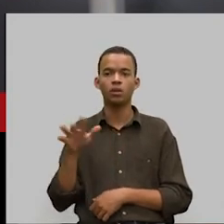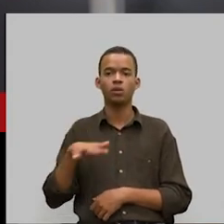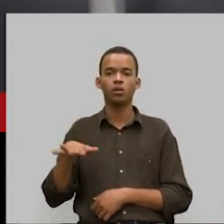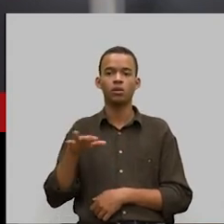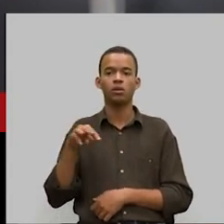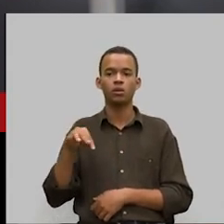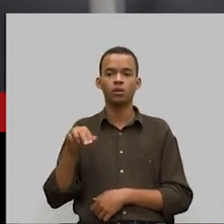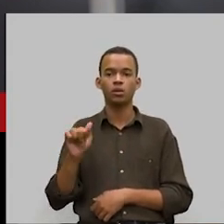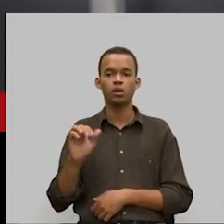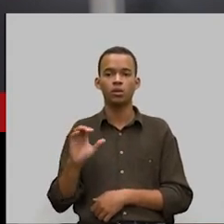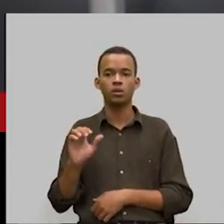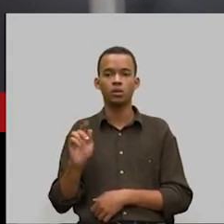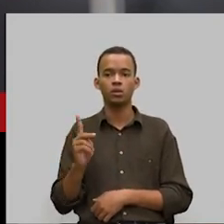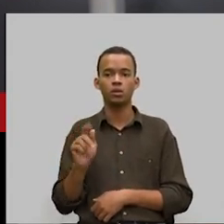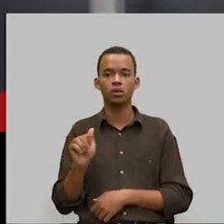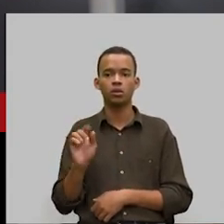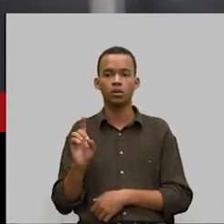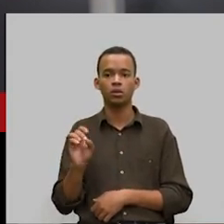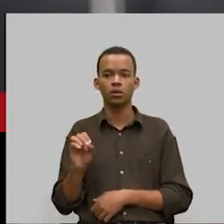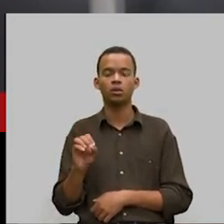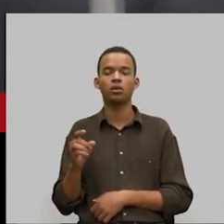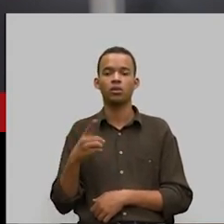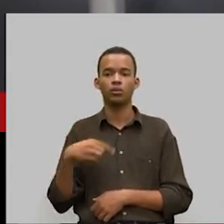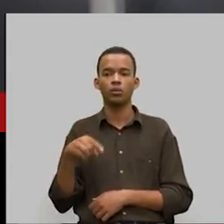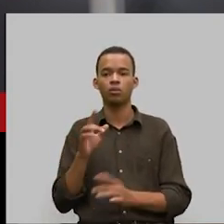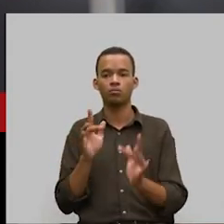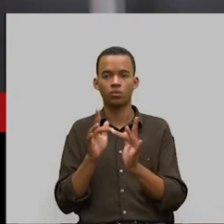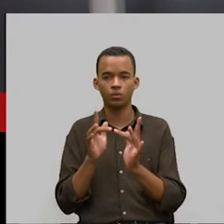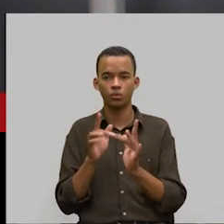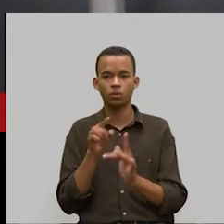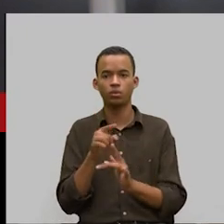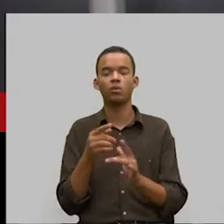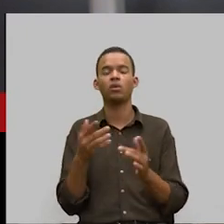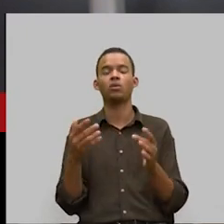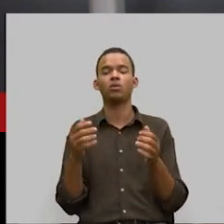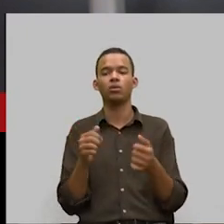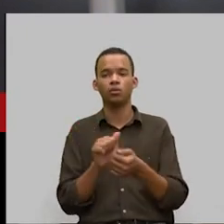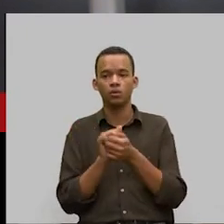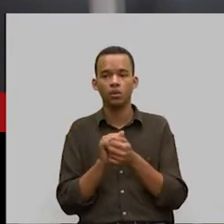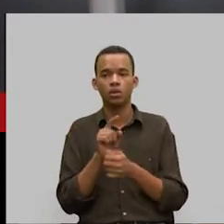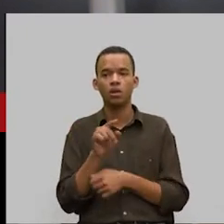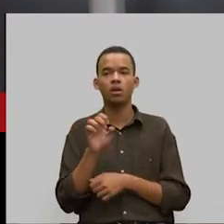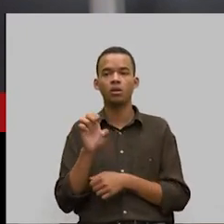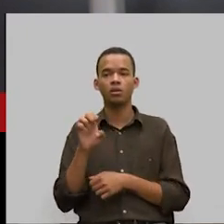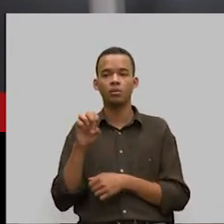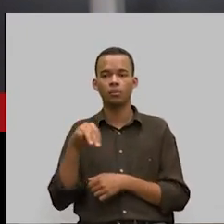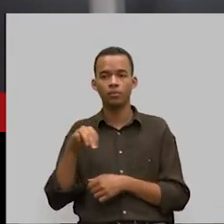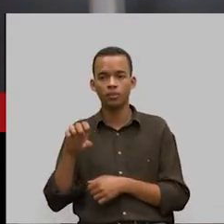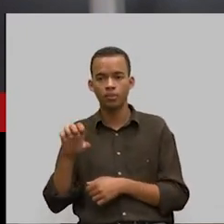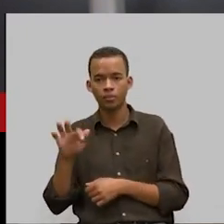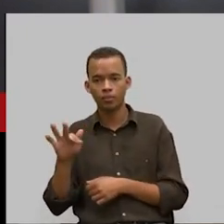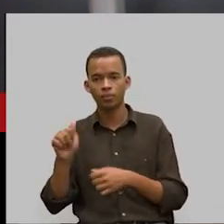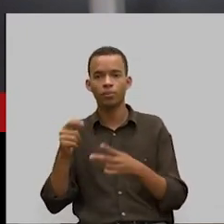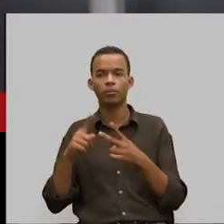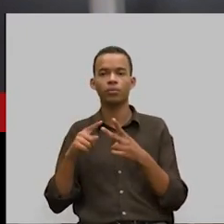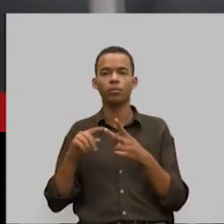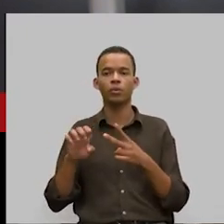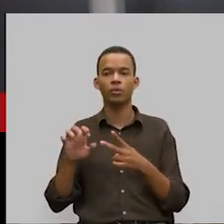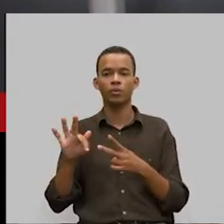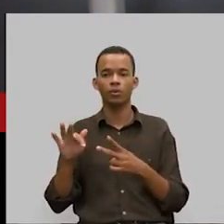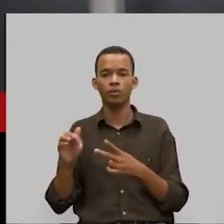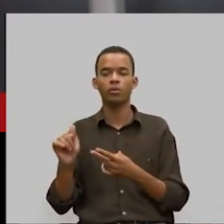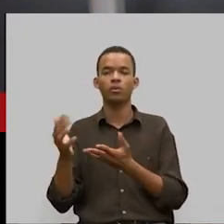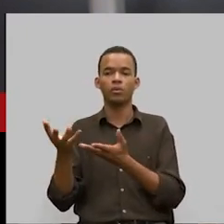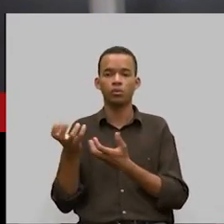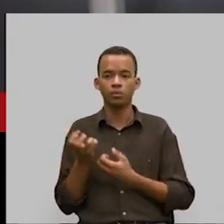antes e desde então fomos abraçados pela amefa e pelas efas mineiras na construção da Educação